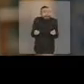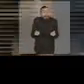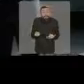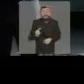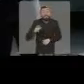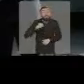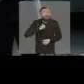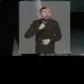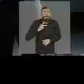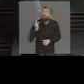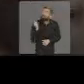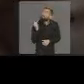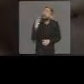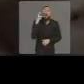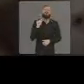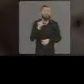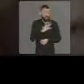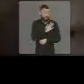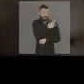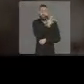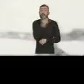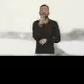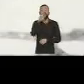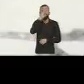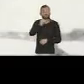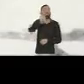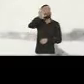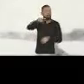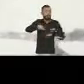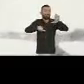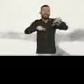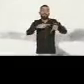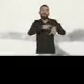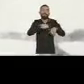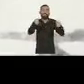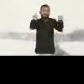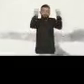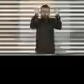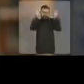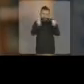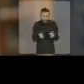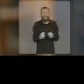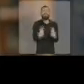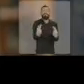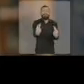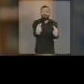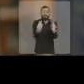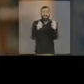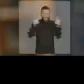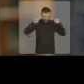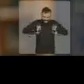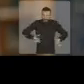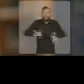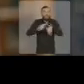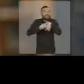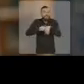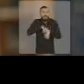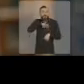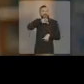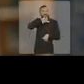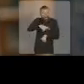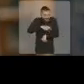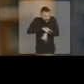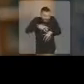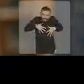te estuprar. O momento de maior dor foi o Ustra levando meus dois filhos na sala de tortura, onde eu estava nua,